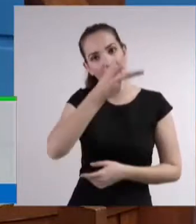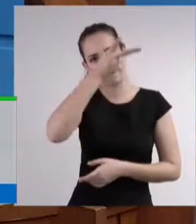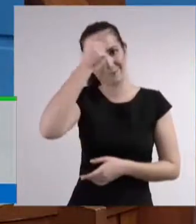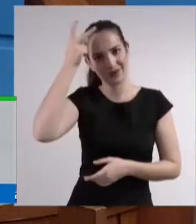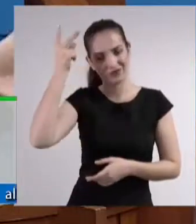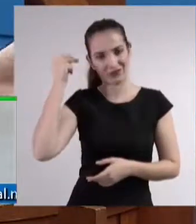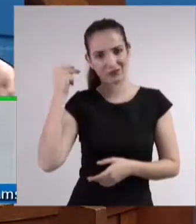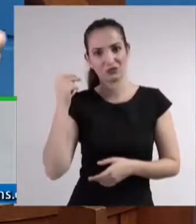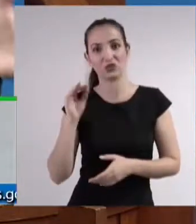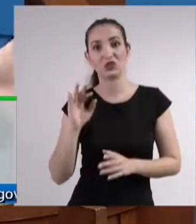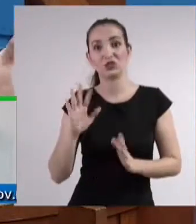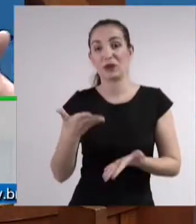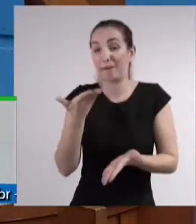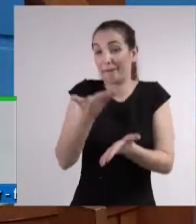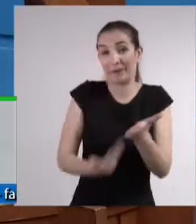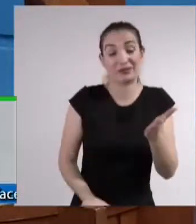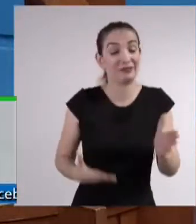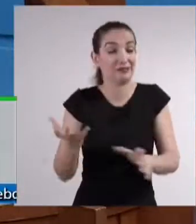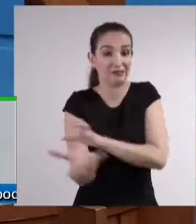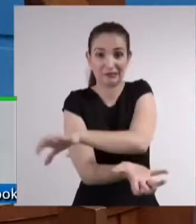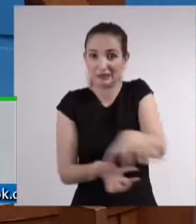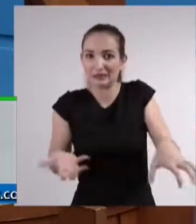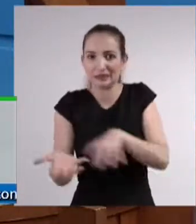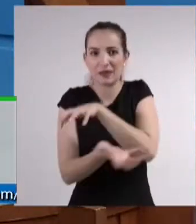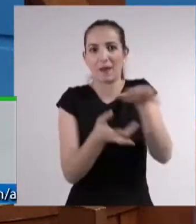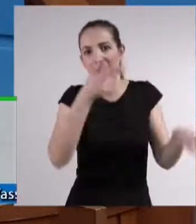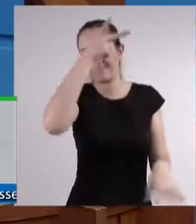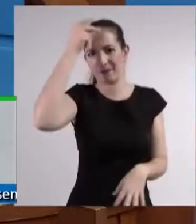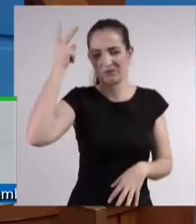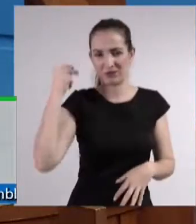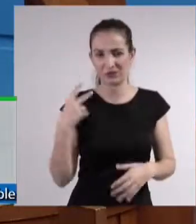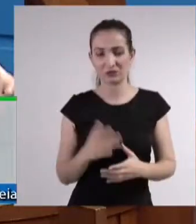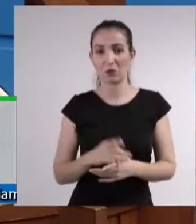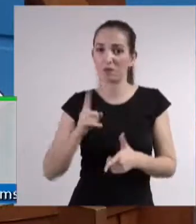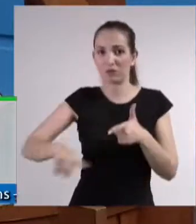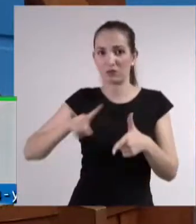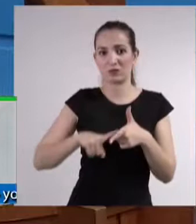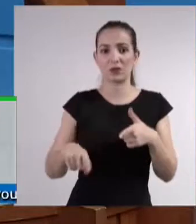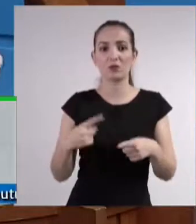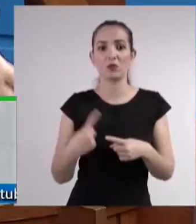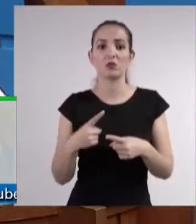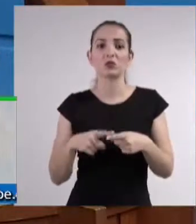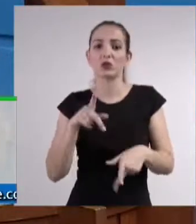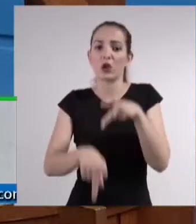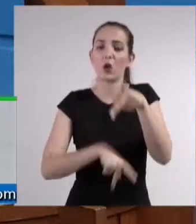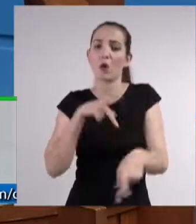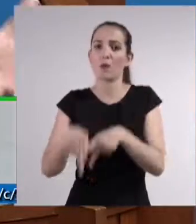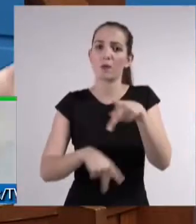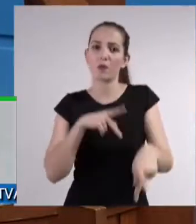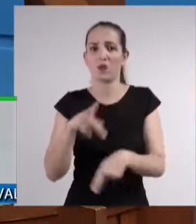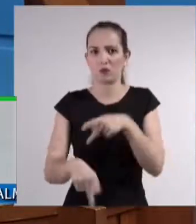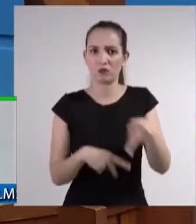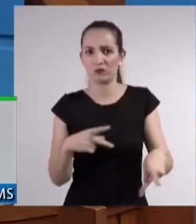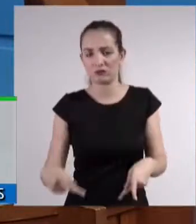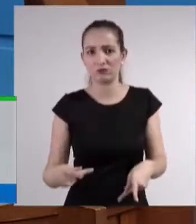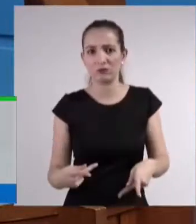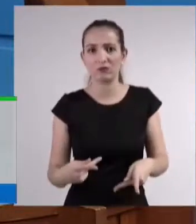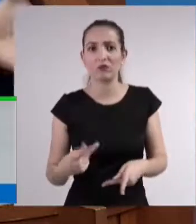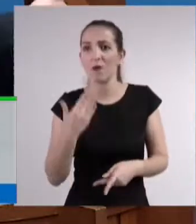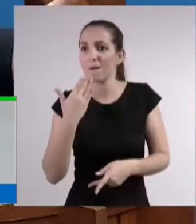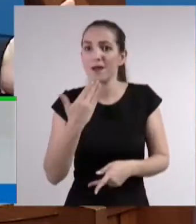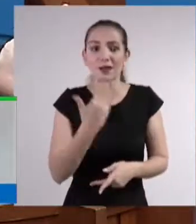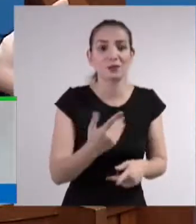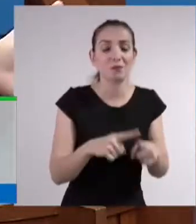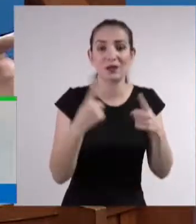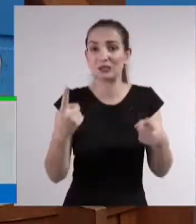já está num buraco, num caos, porque os populares recorrem na sua cidade não conseguindo